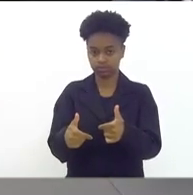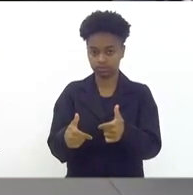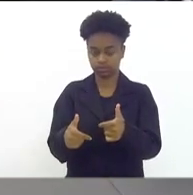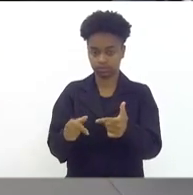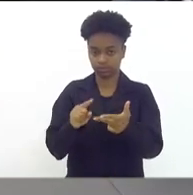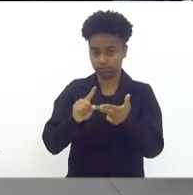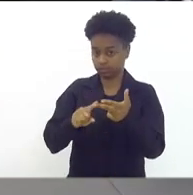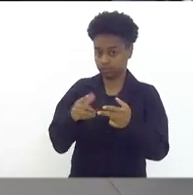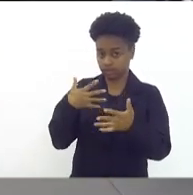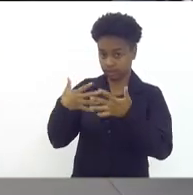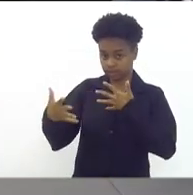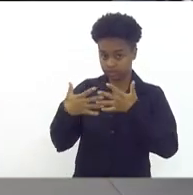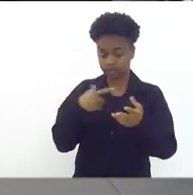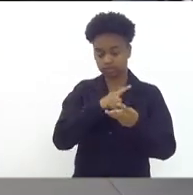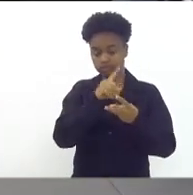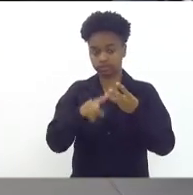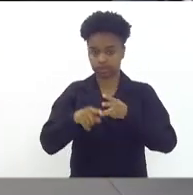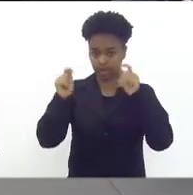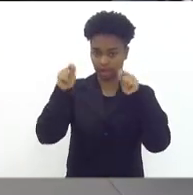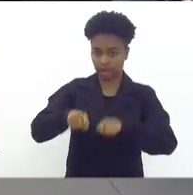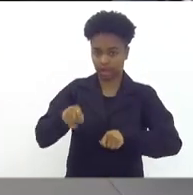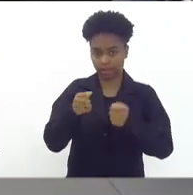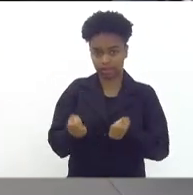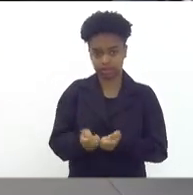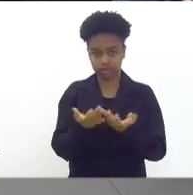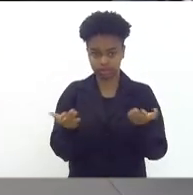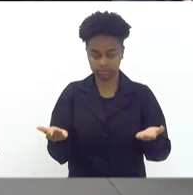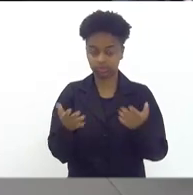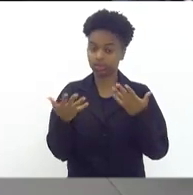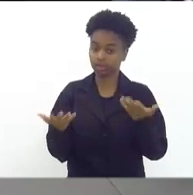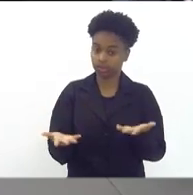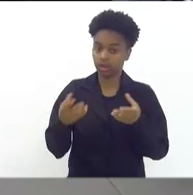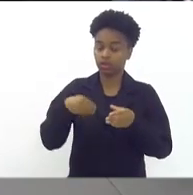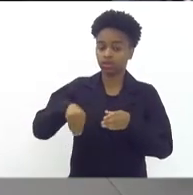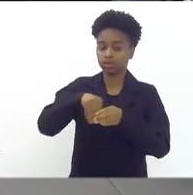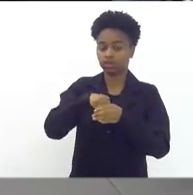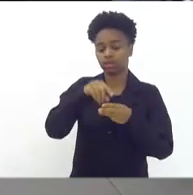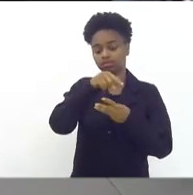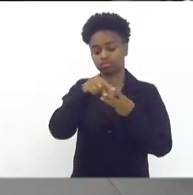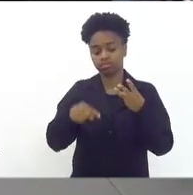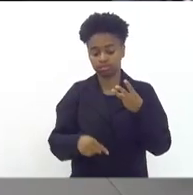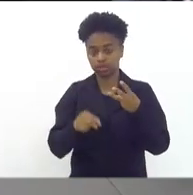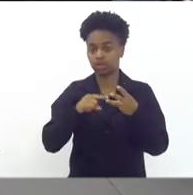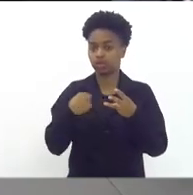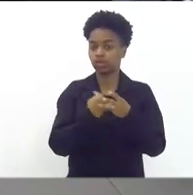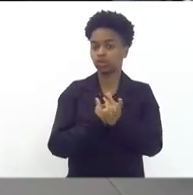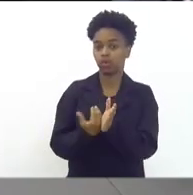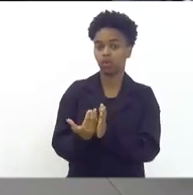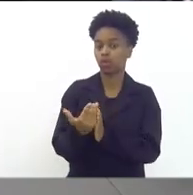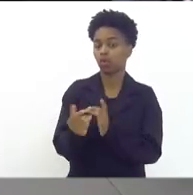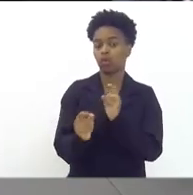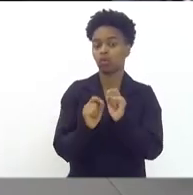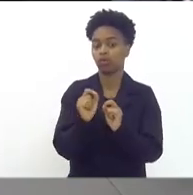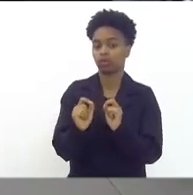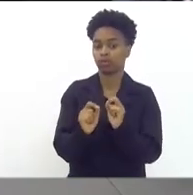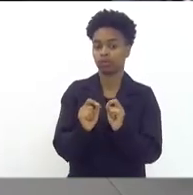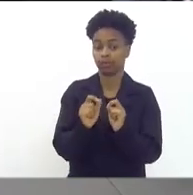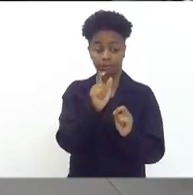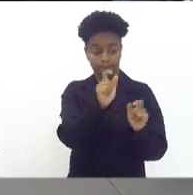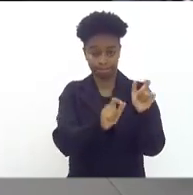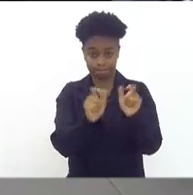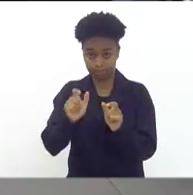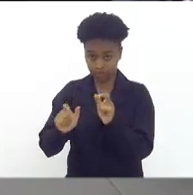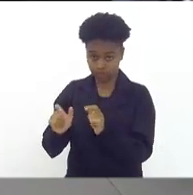transparência e capacitação Então dentro dessa lógica a gente começou a fazer o quê a colocar as pessoas